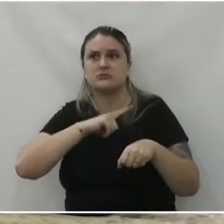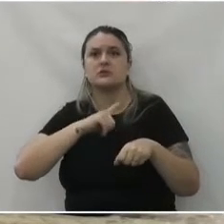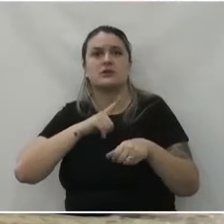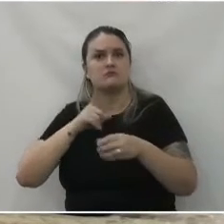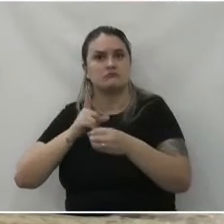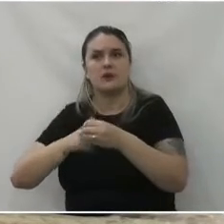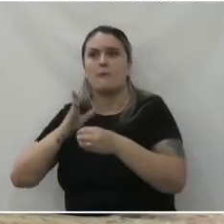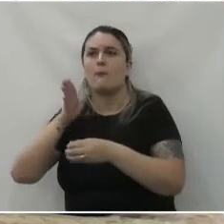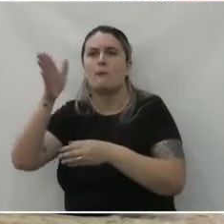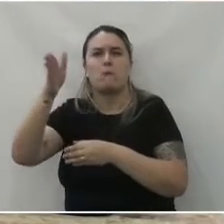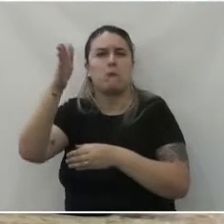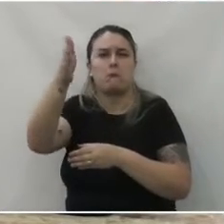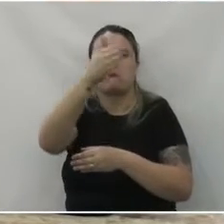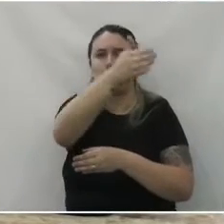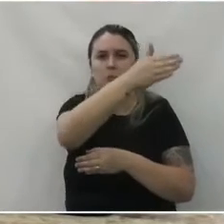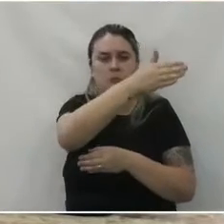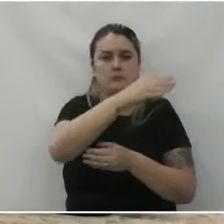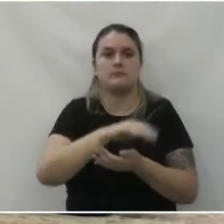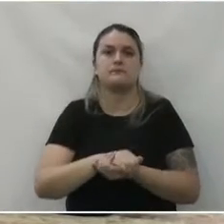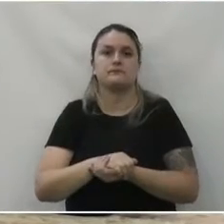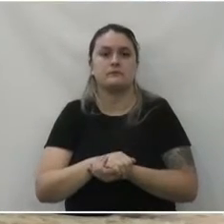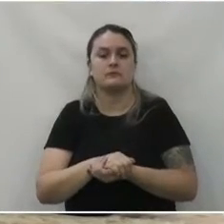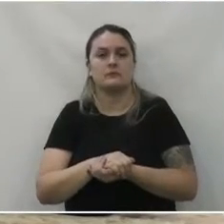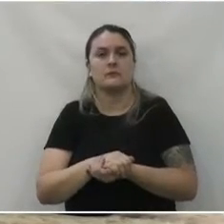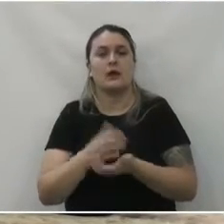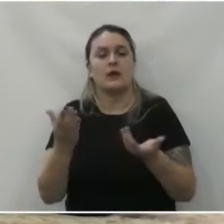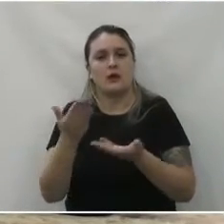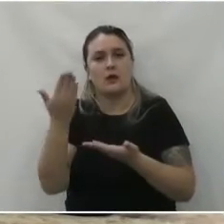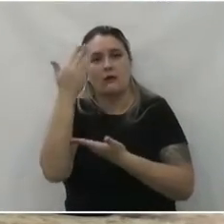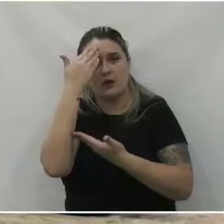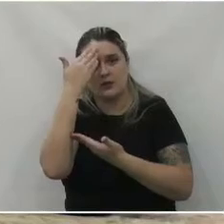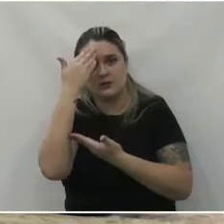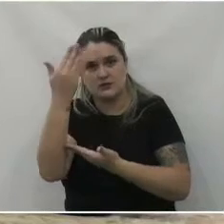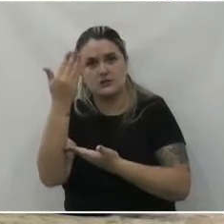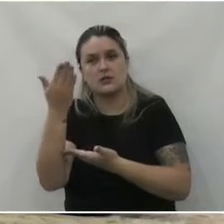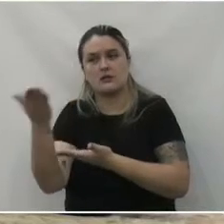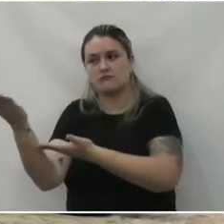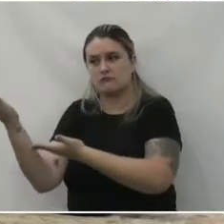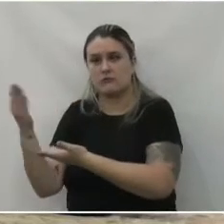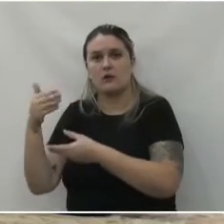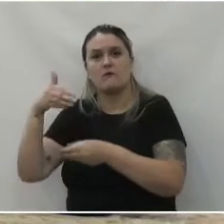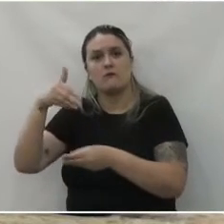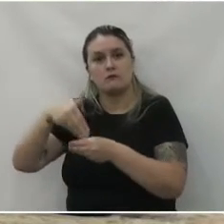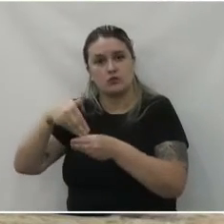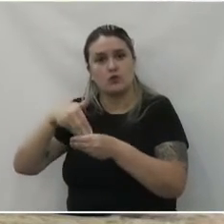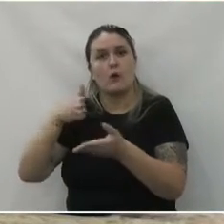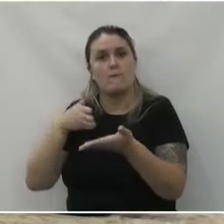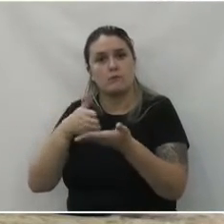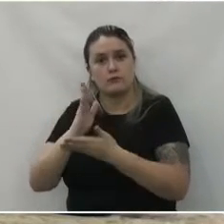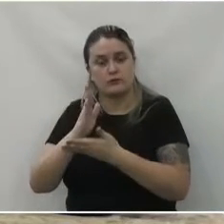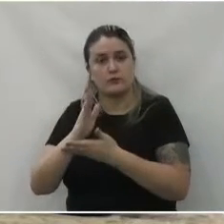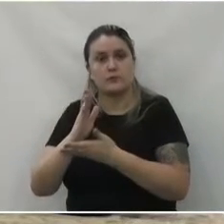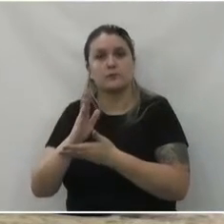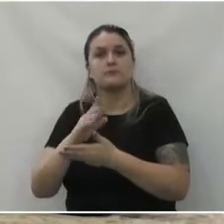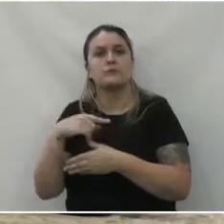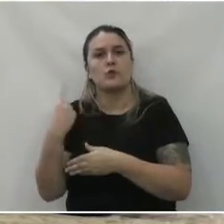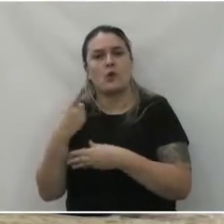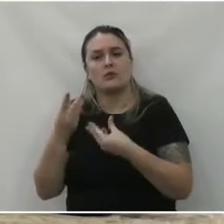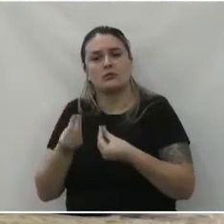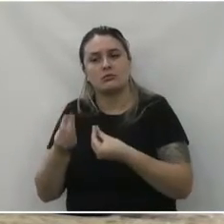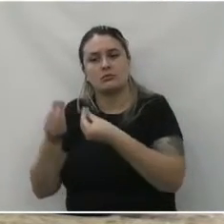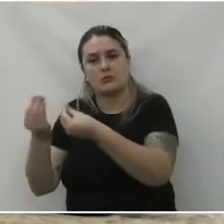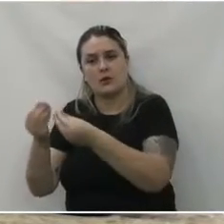pela cidade Quero Agradecer novamente que vocês aprovaram requerimento mas também trazer que a gente entregou um ofício